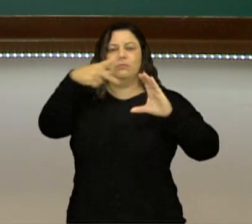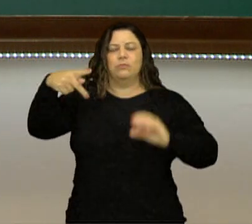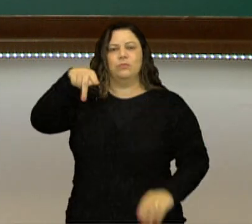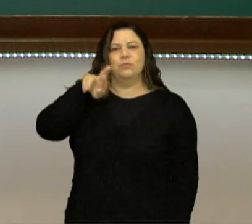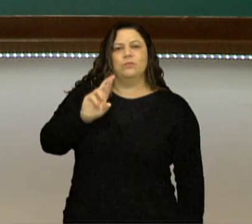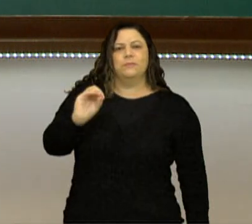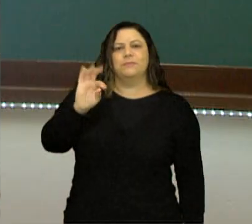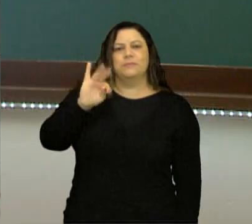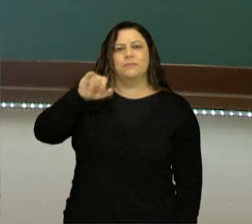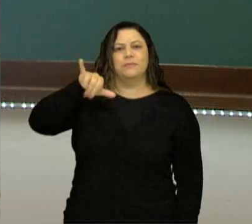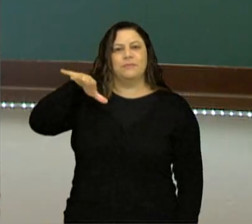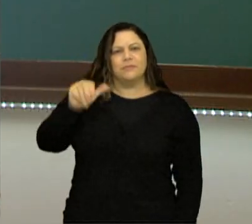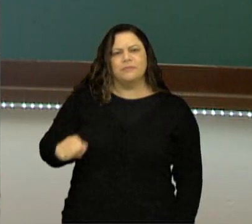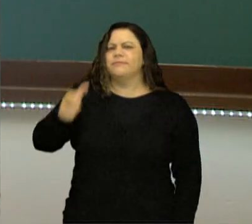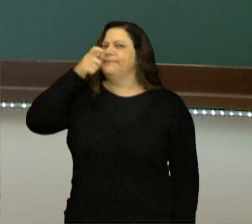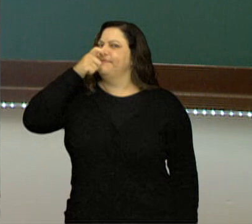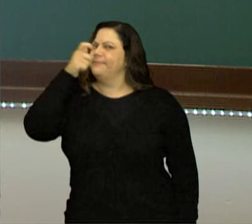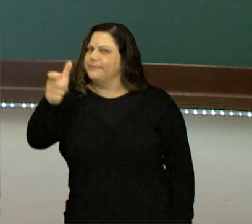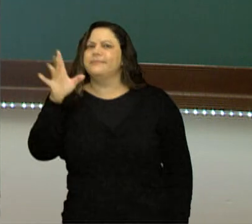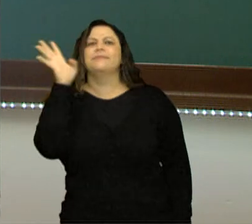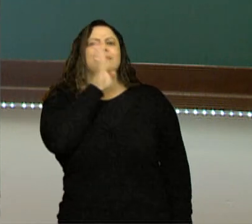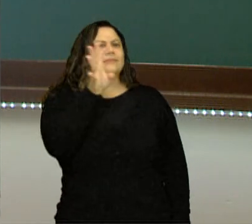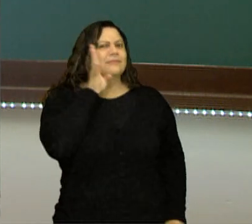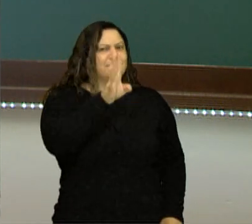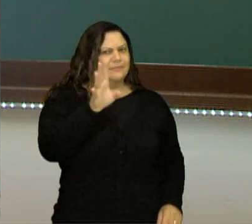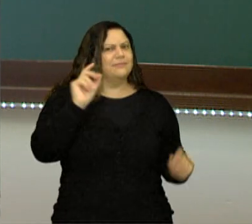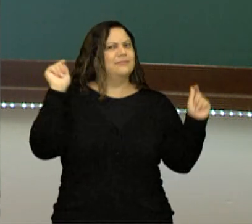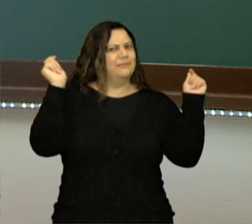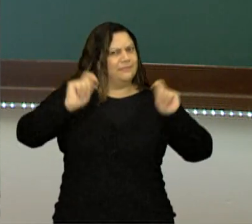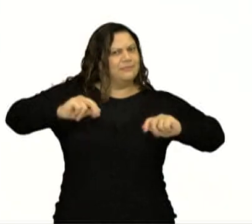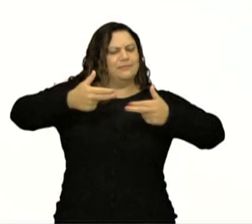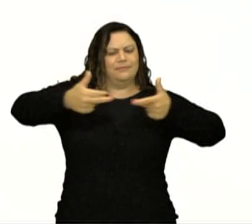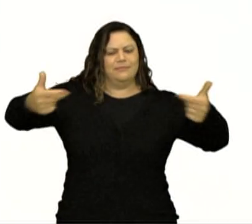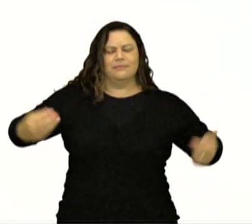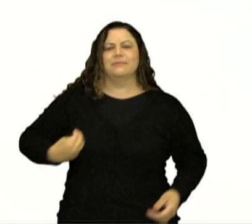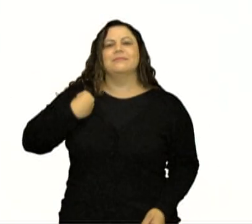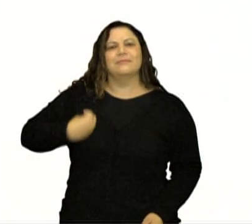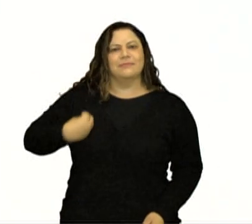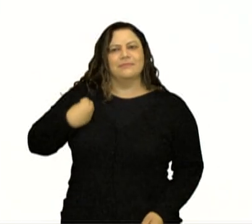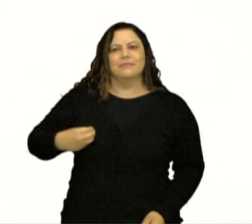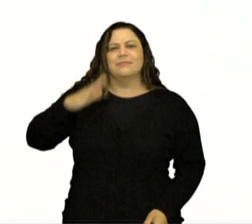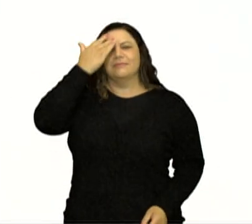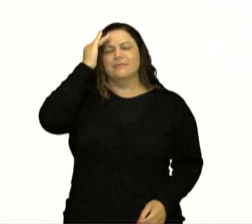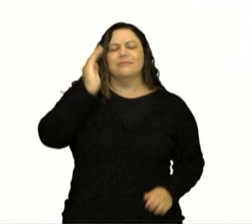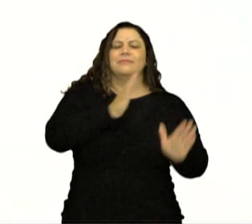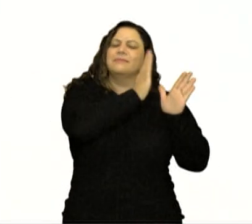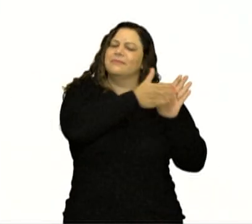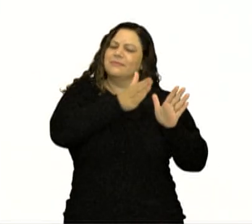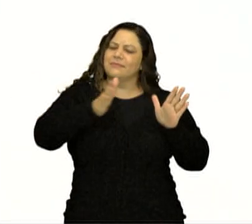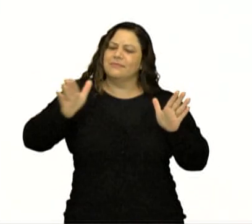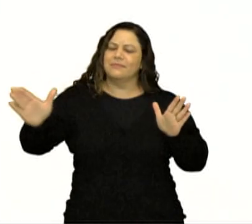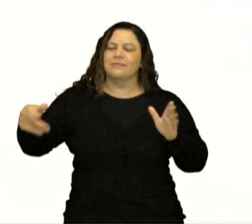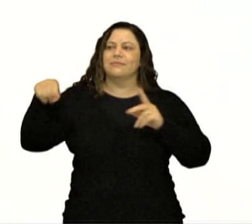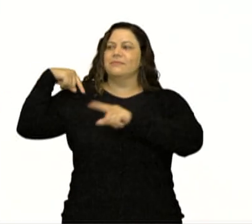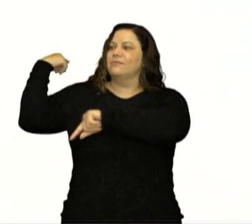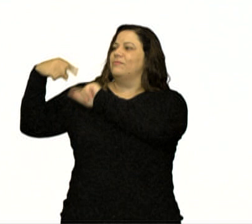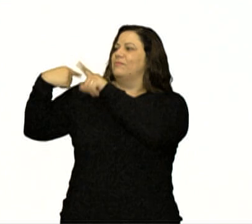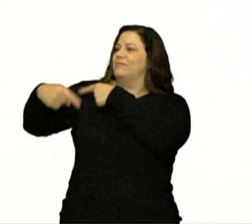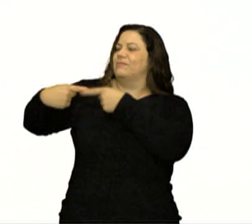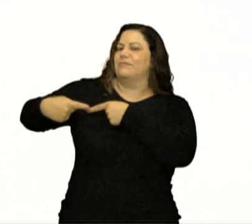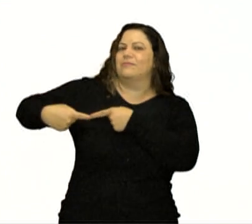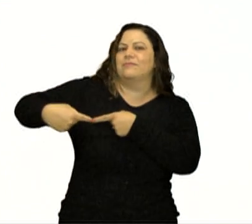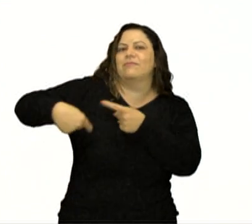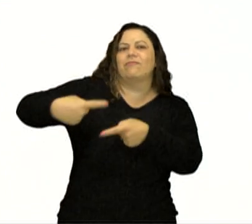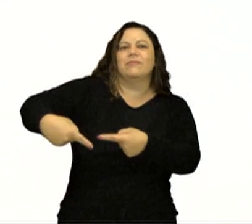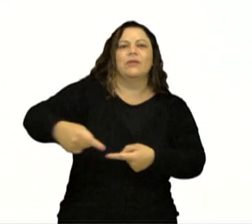bem interessante, bem bacana, tem muito a ver assim com a nossa vida, para a gente entender vários processos, tanto hereditários quanto